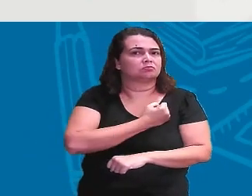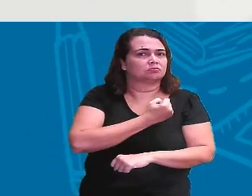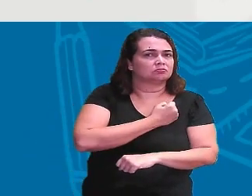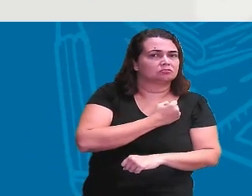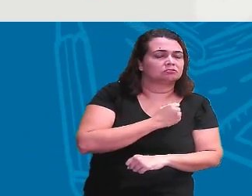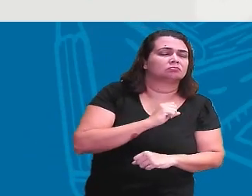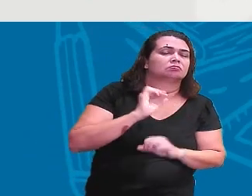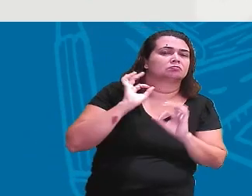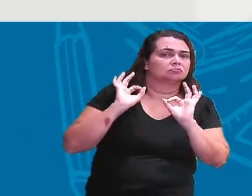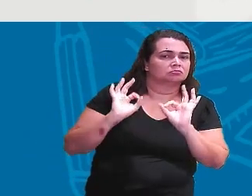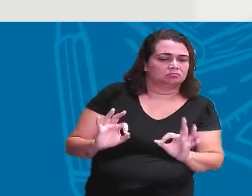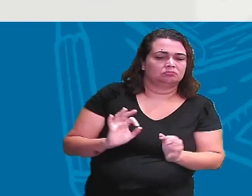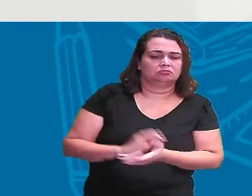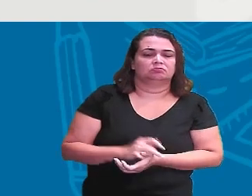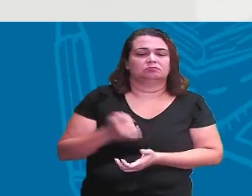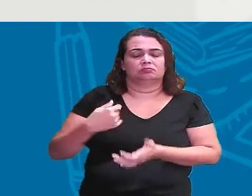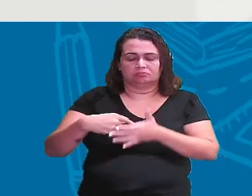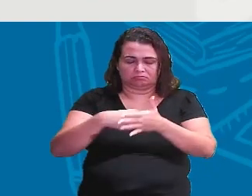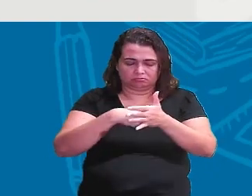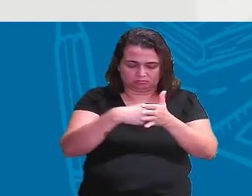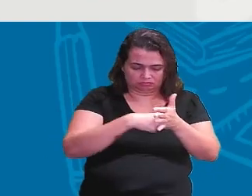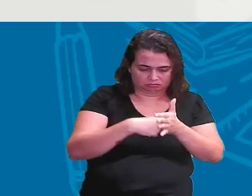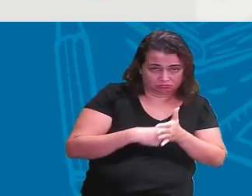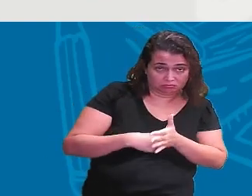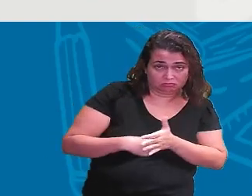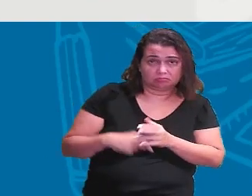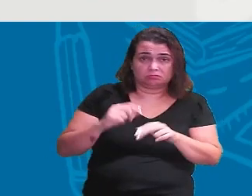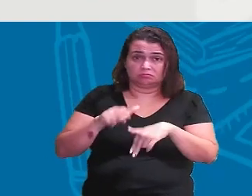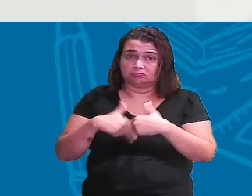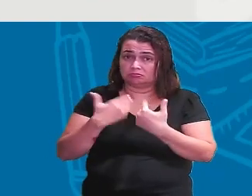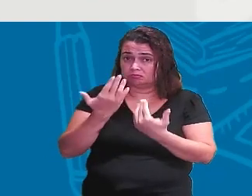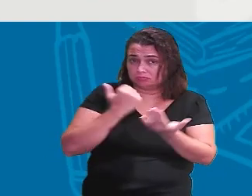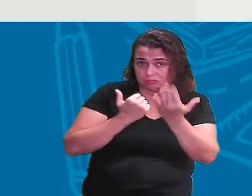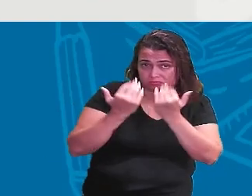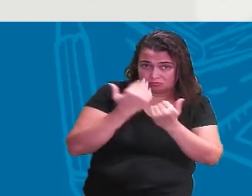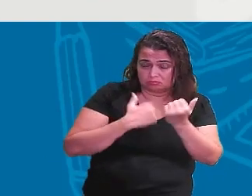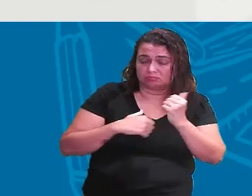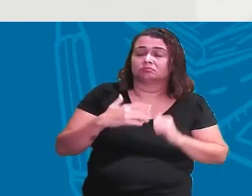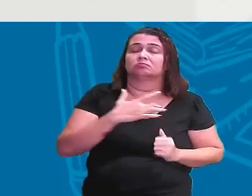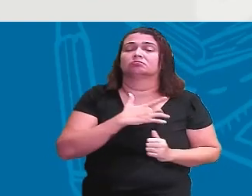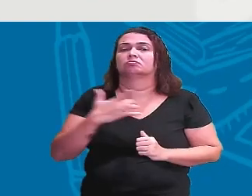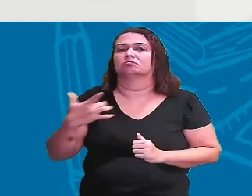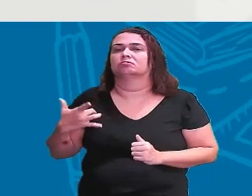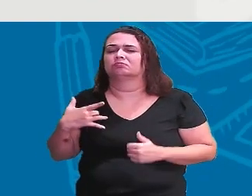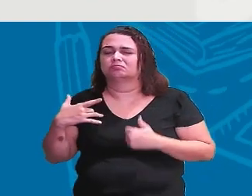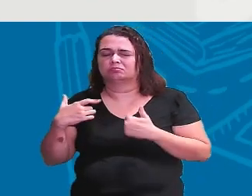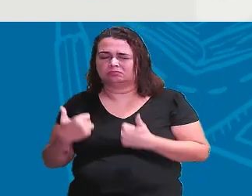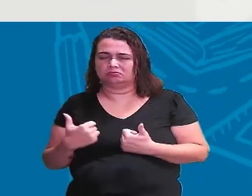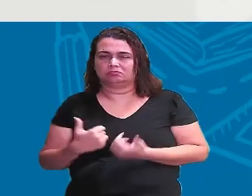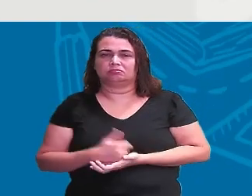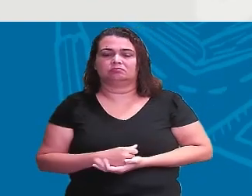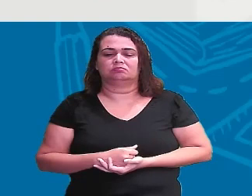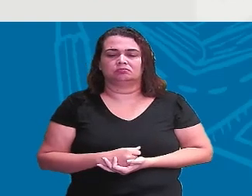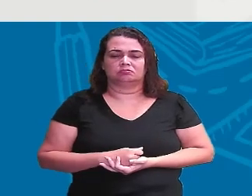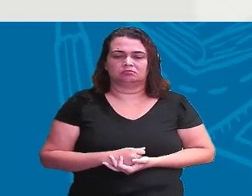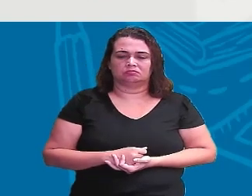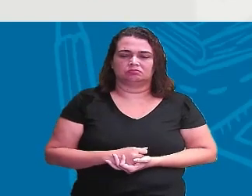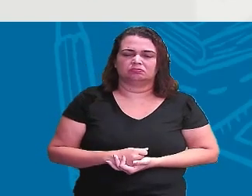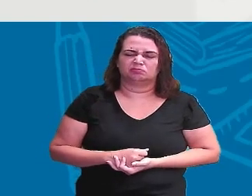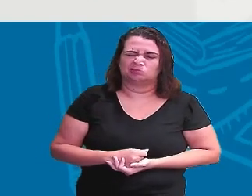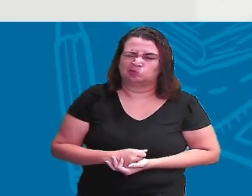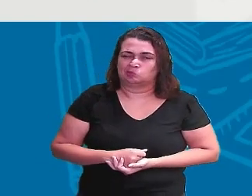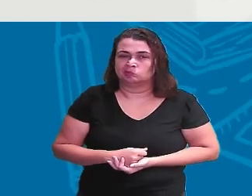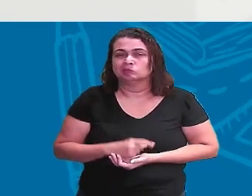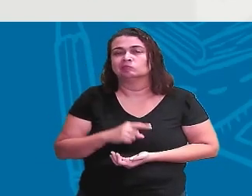sim manter a nossa alimentação, né, saudável, tá certo? E você pode se perguntar,